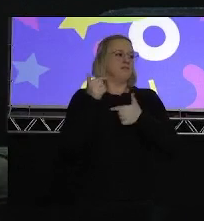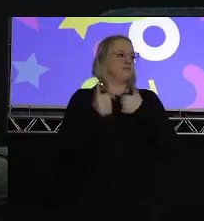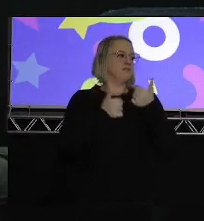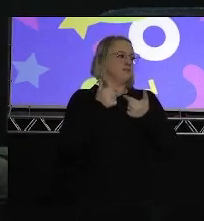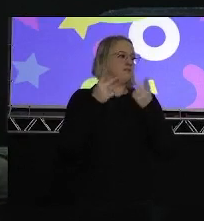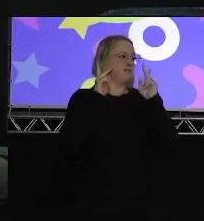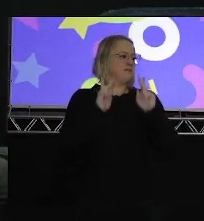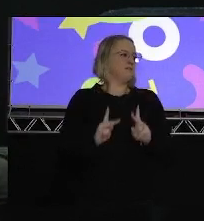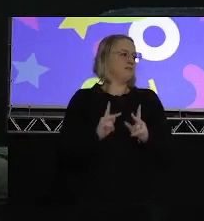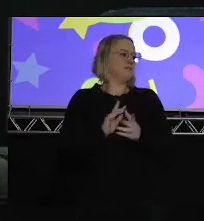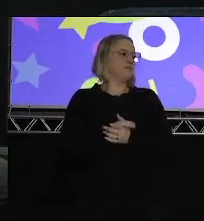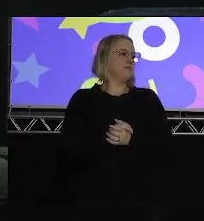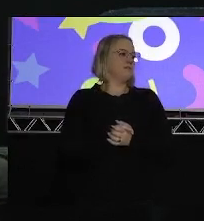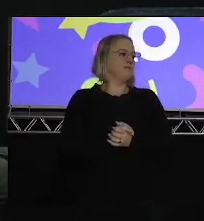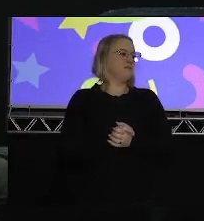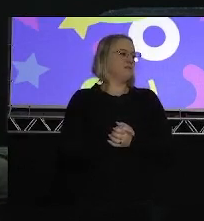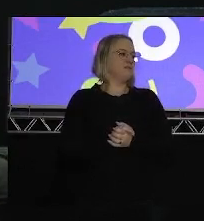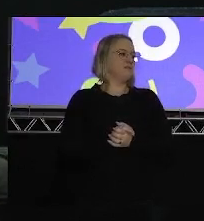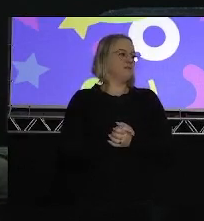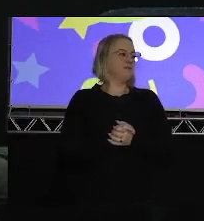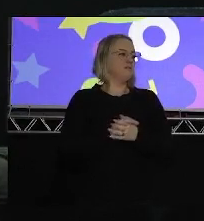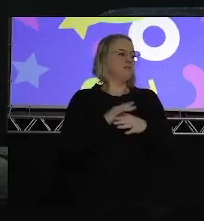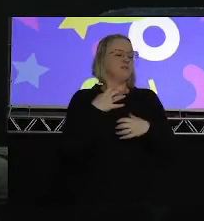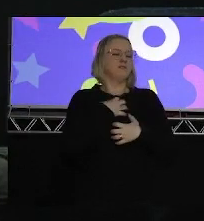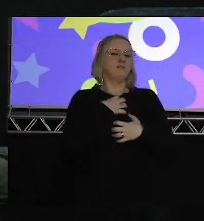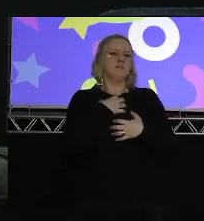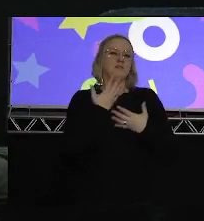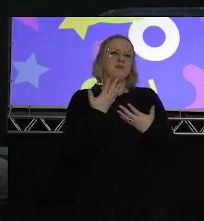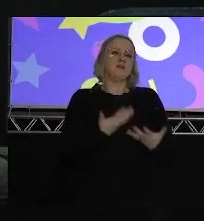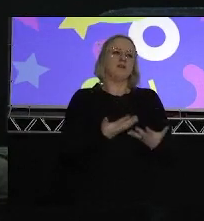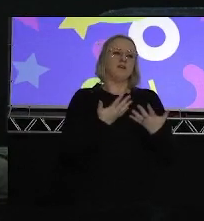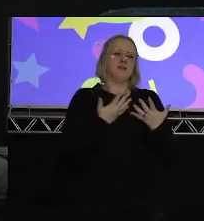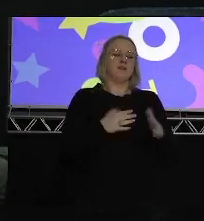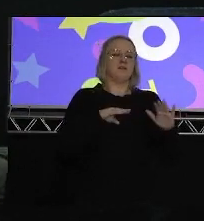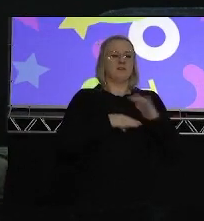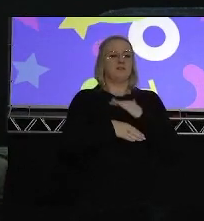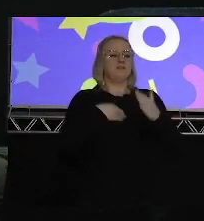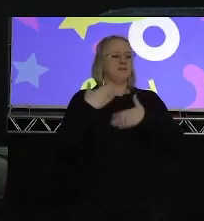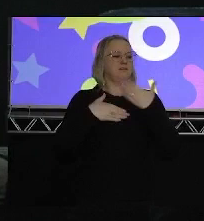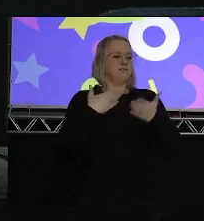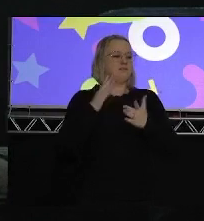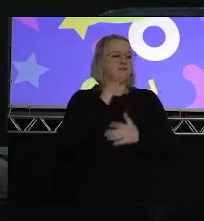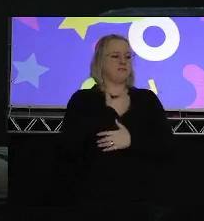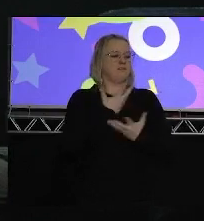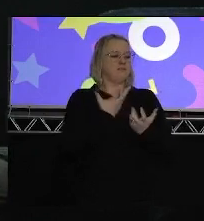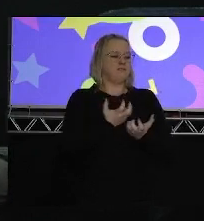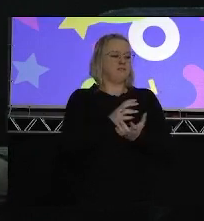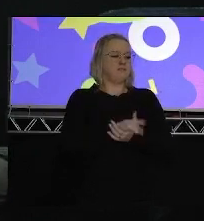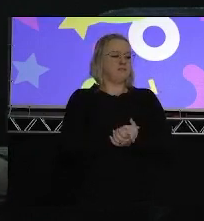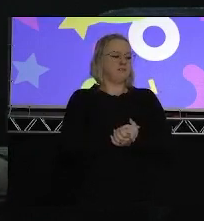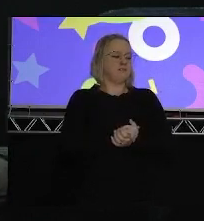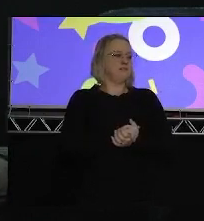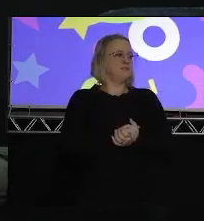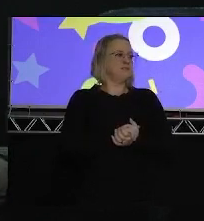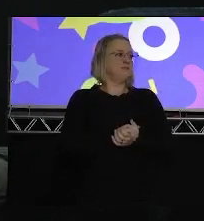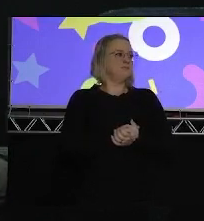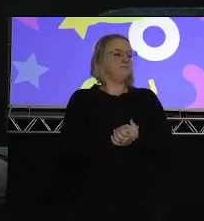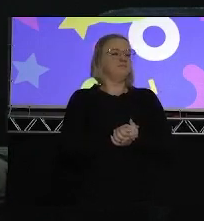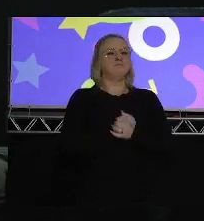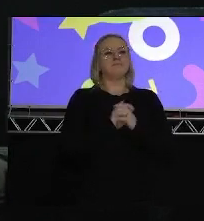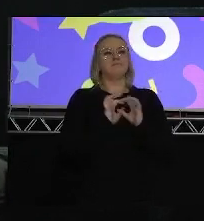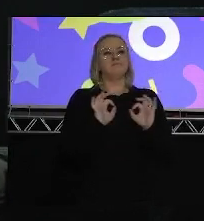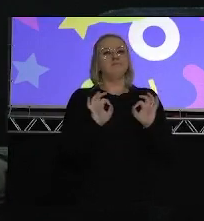pessoas. Né? De uma forma leve, colaborativa, adaptativa, evolutiva, que é o que a gente quer. Que é o que a gente quer, sem impor